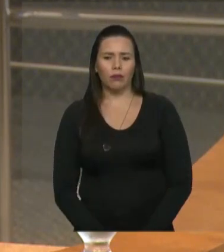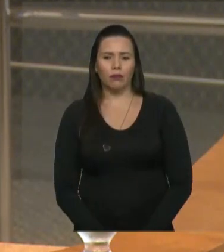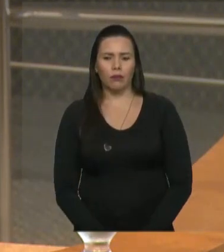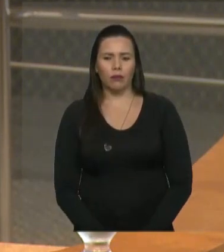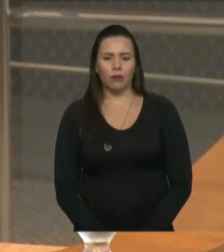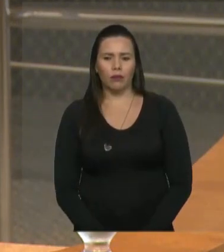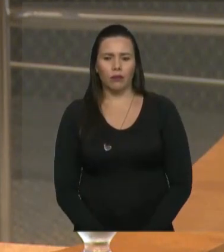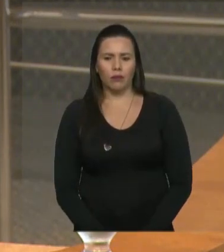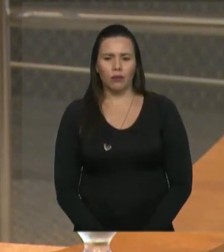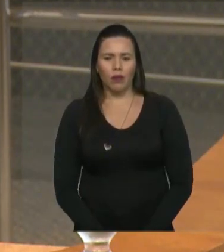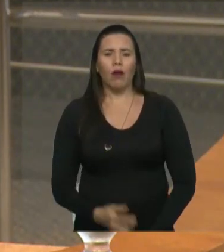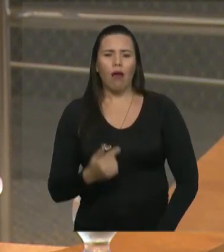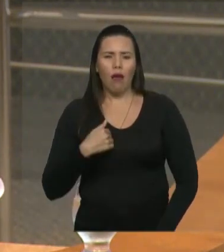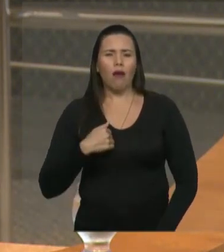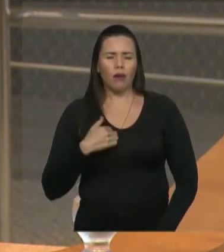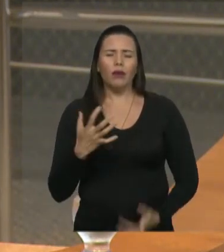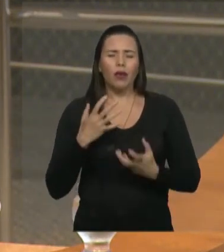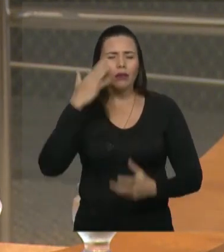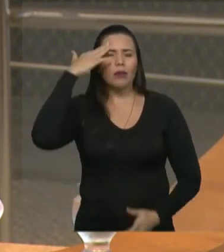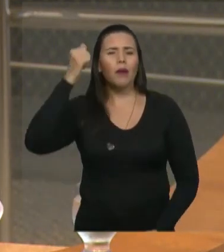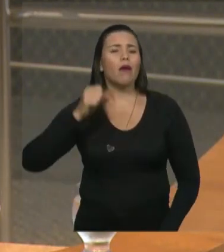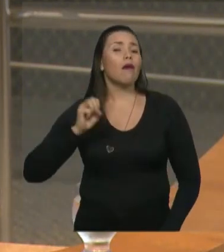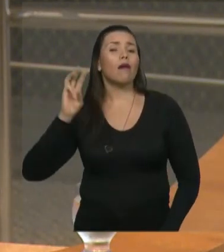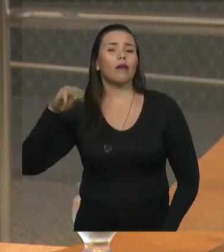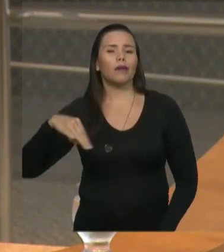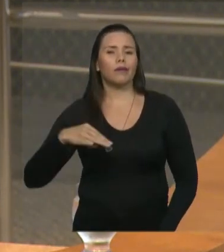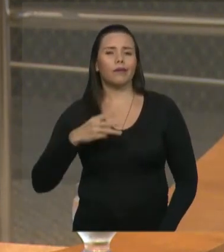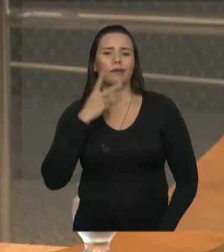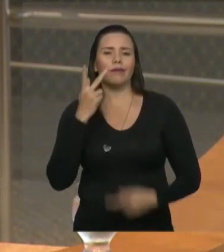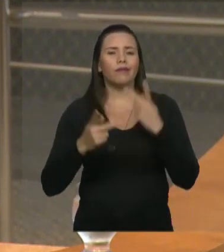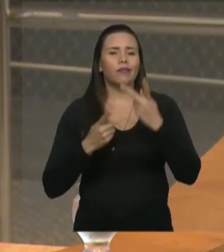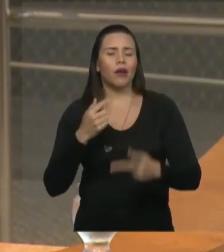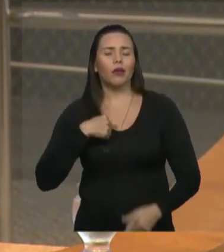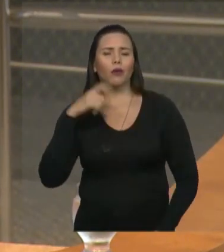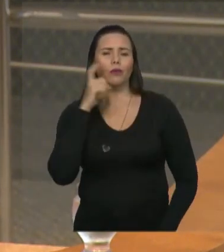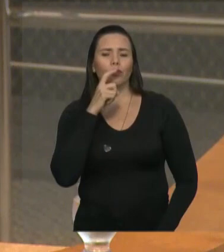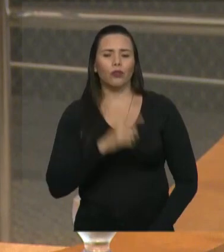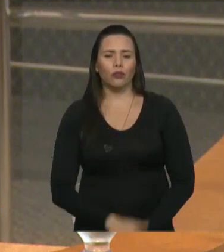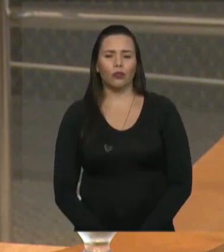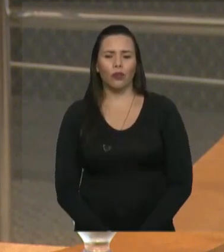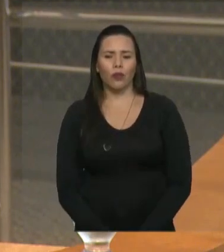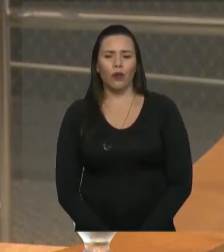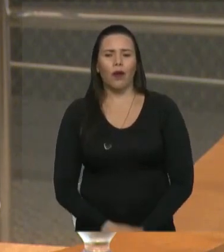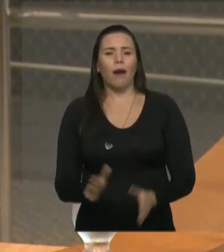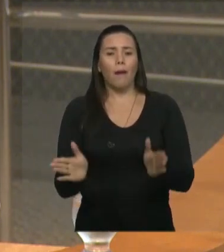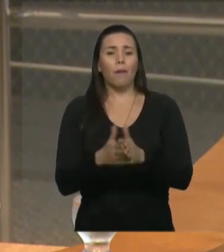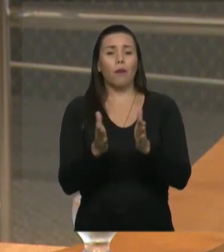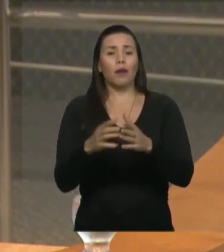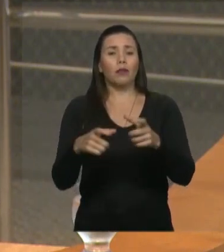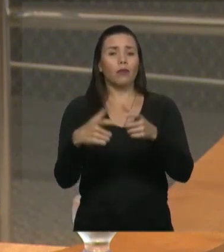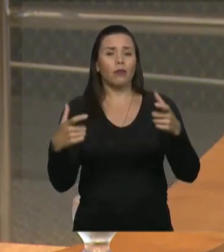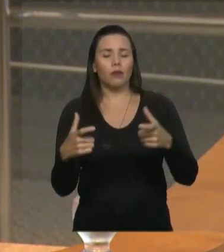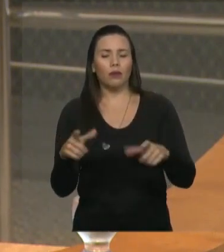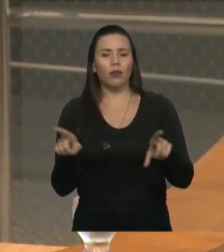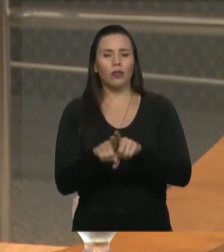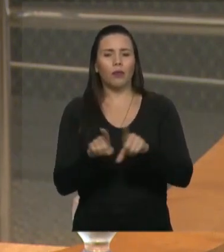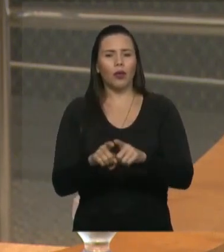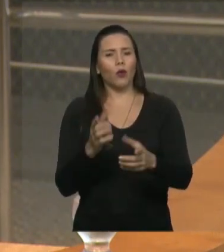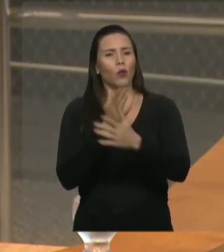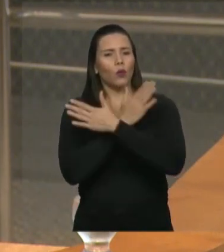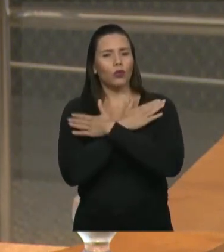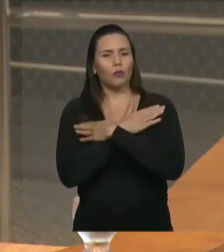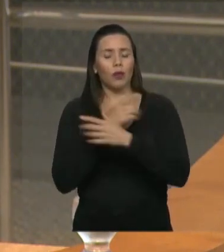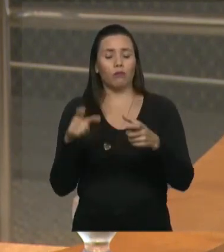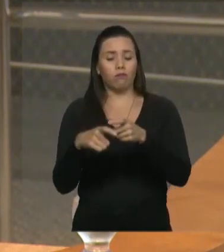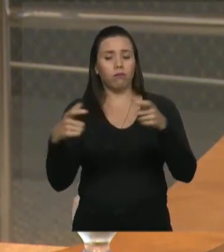não é verdade, que aumentou a pobreza, que aumentou o desemprego, que diminuiu a questão orçamentária para algo fundamental, que